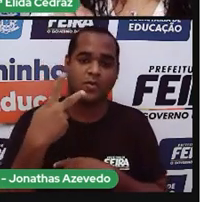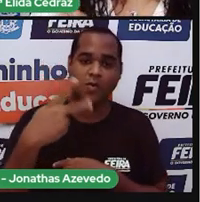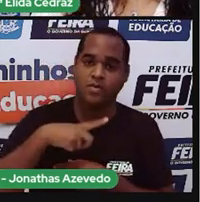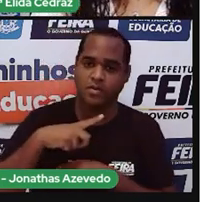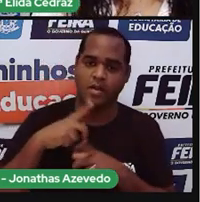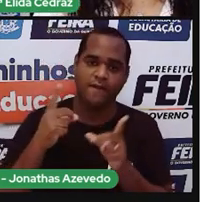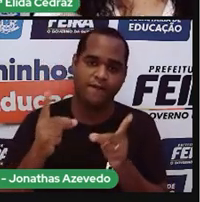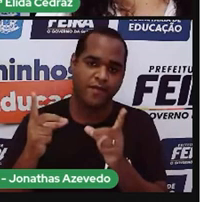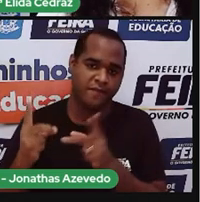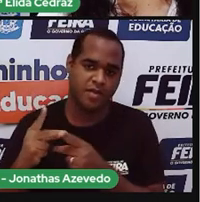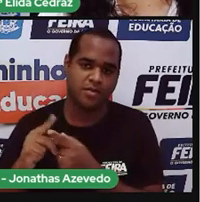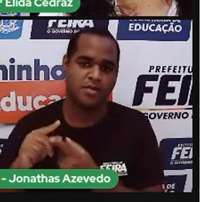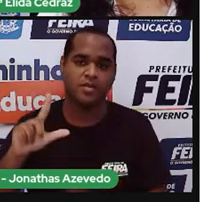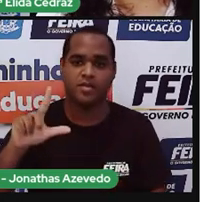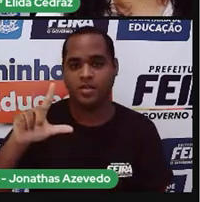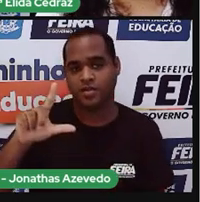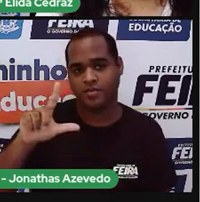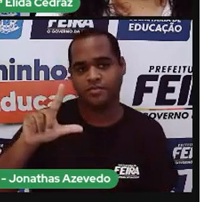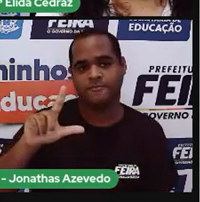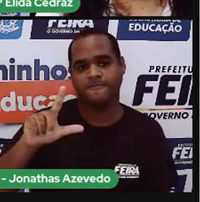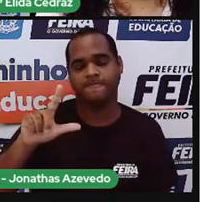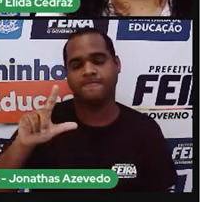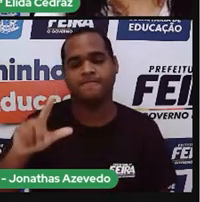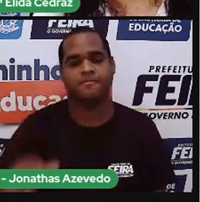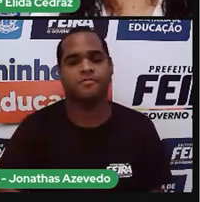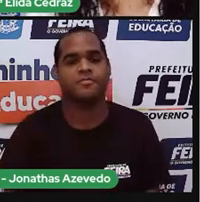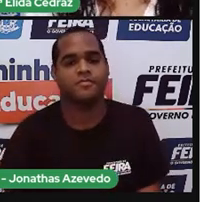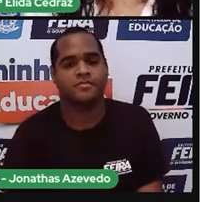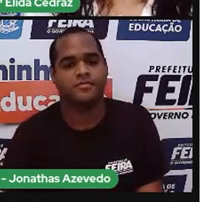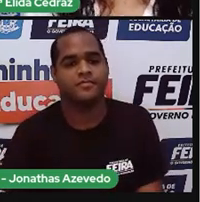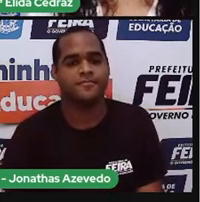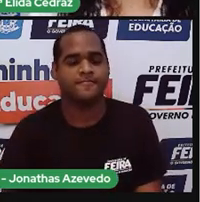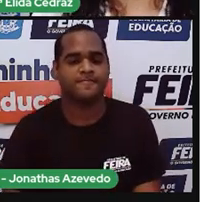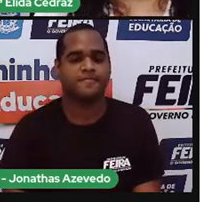são vendidos em litro.